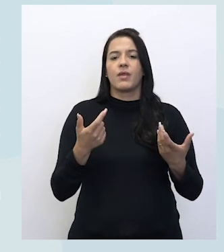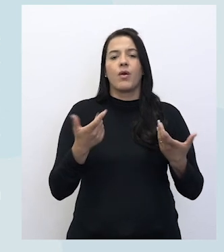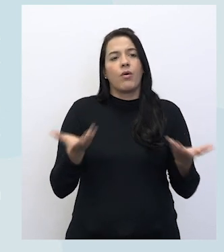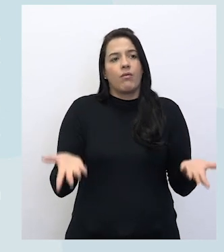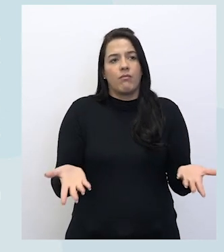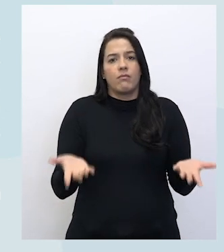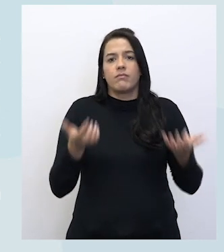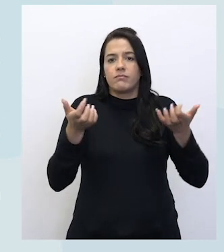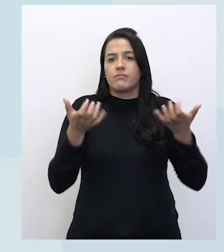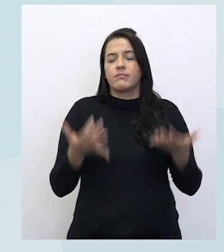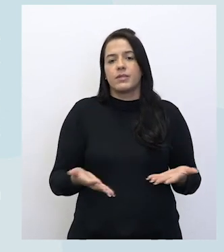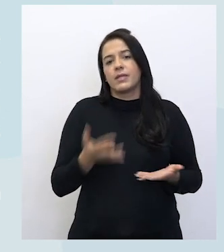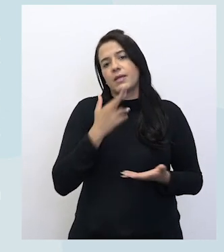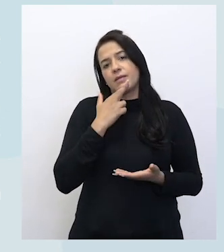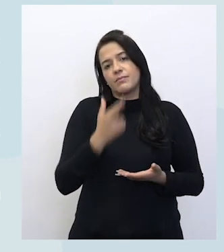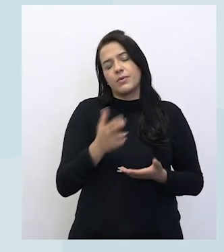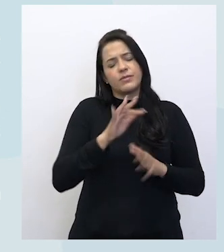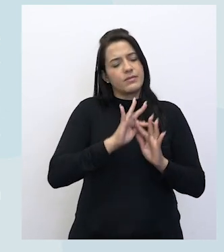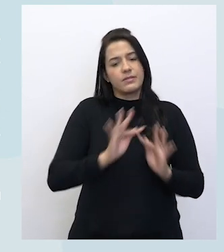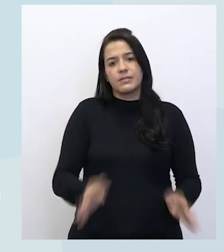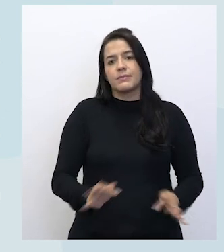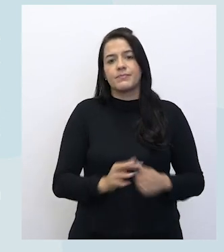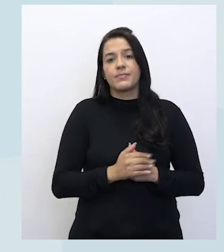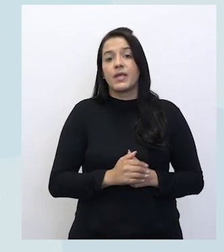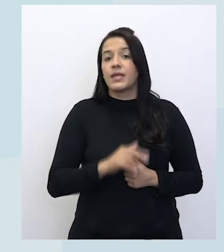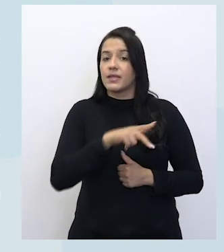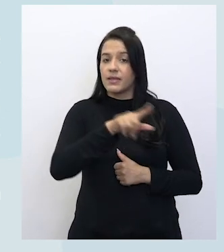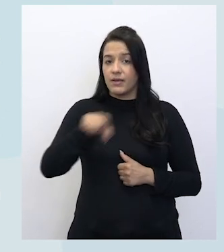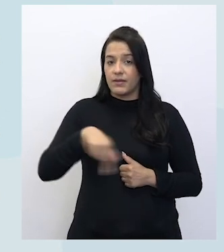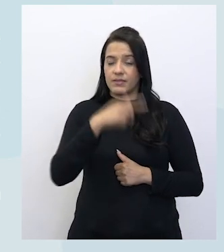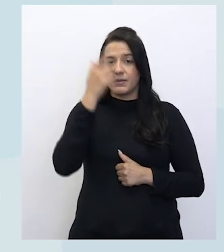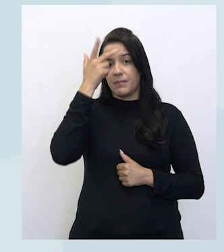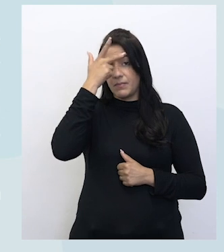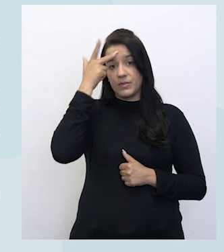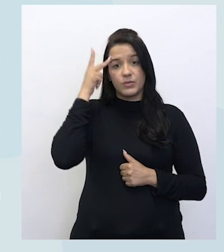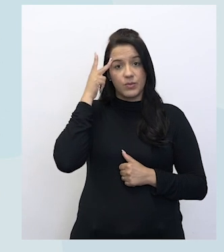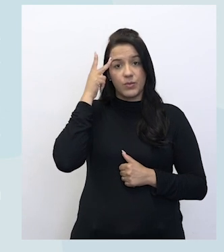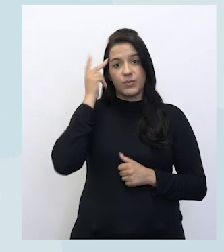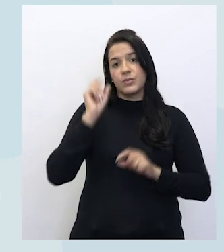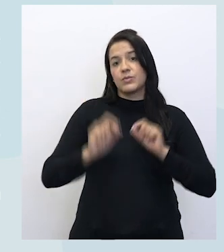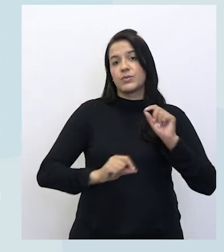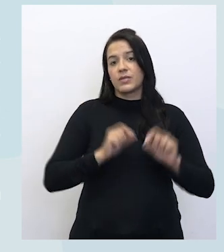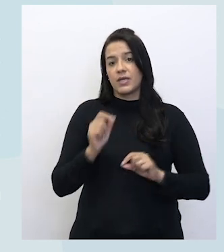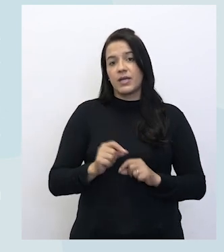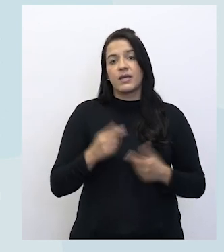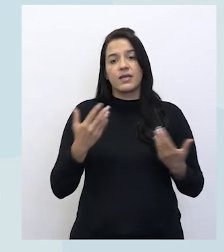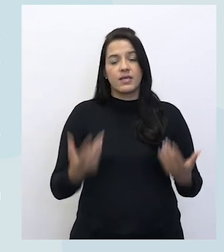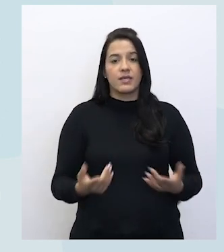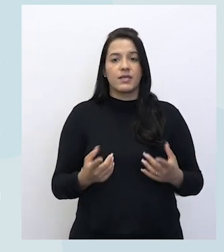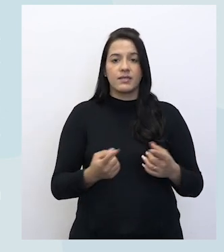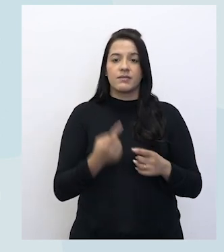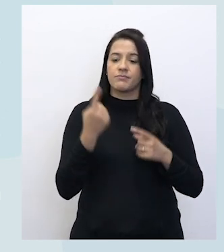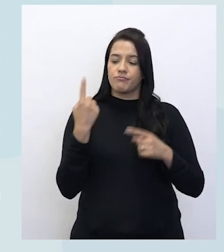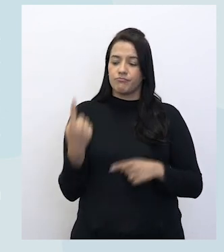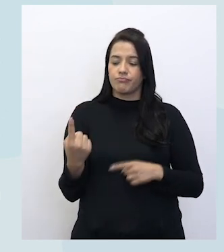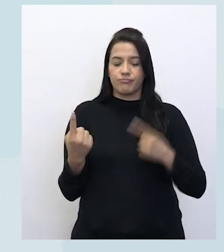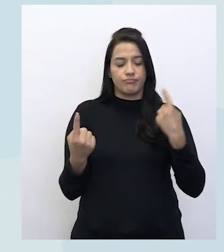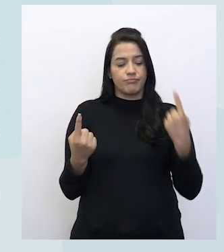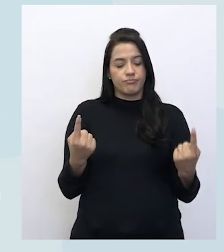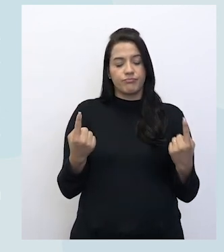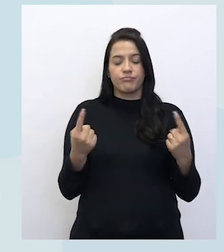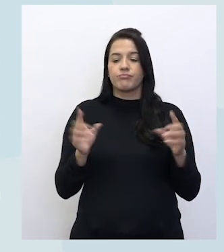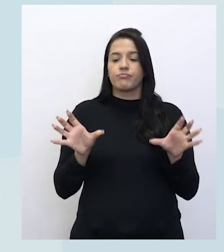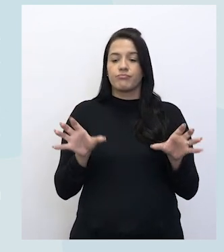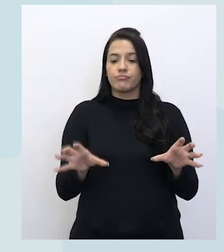Ora, esta resposta é simples, aqueles que filosofam são os que estão entre dois extremos. Quais